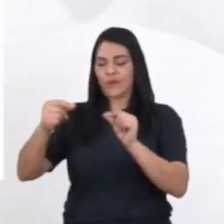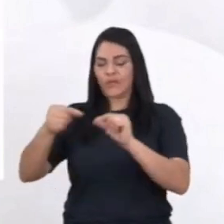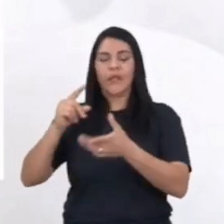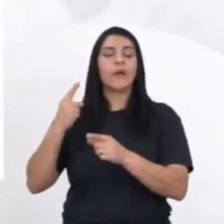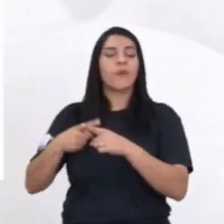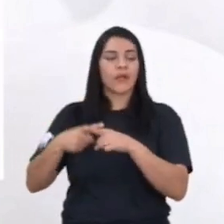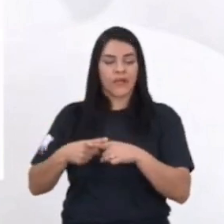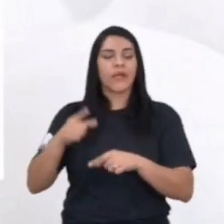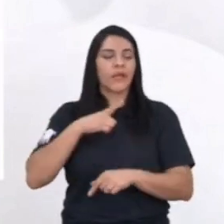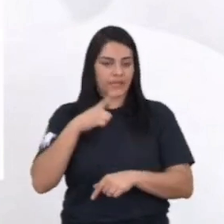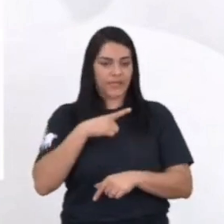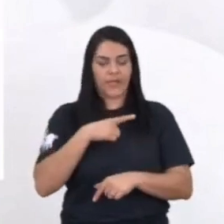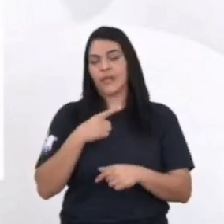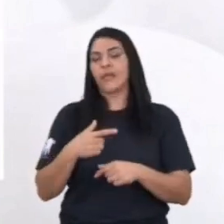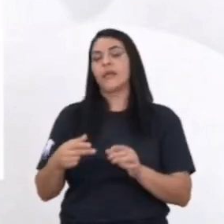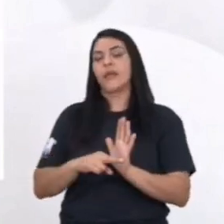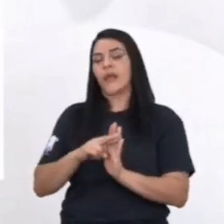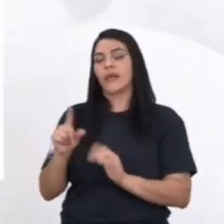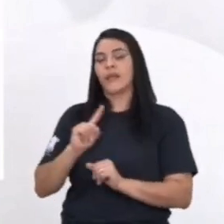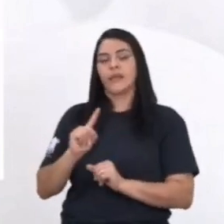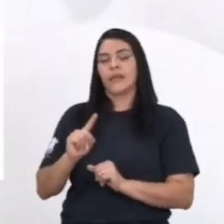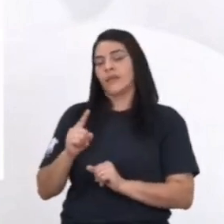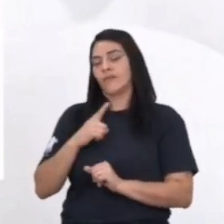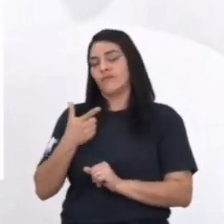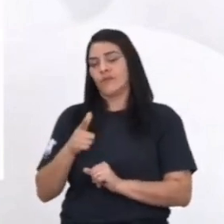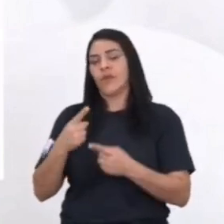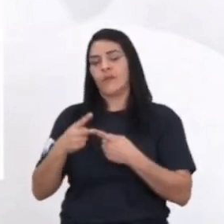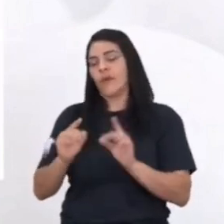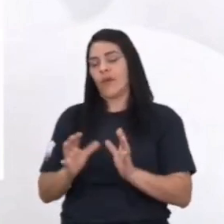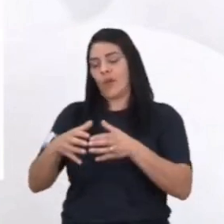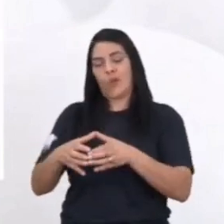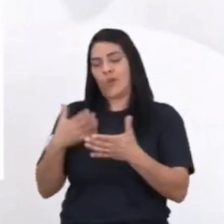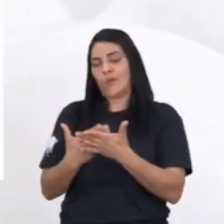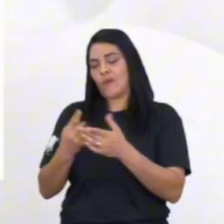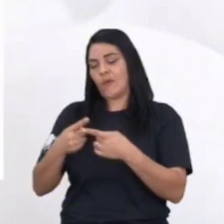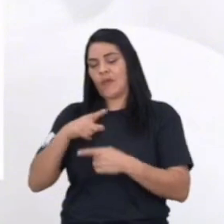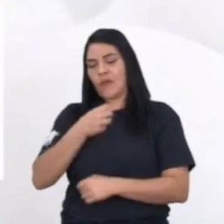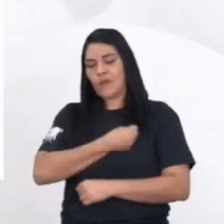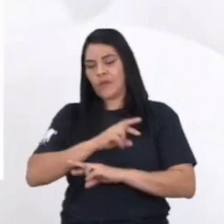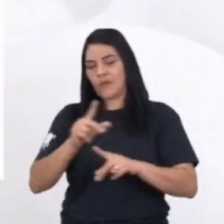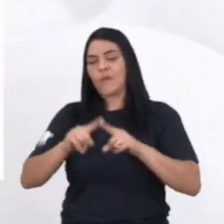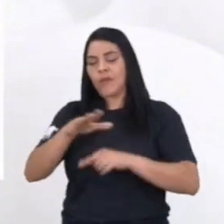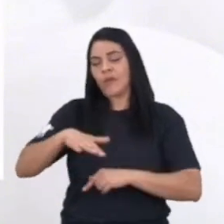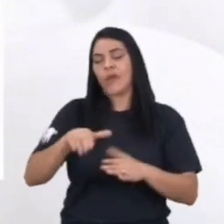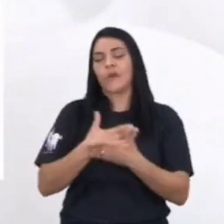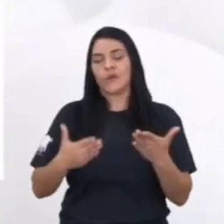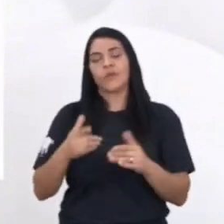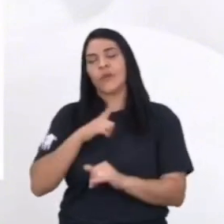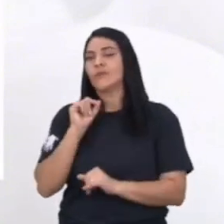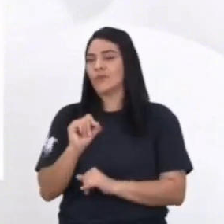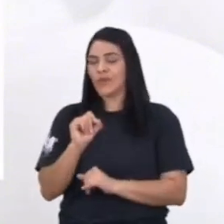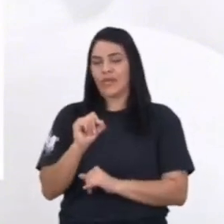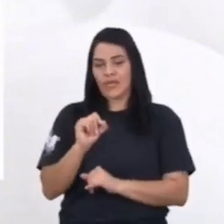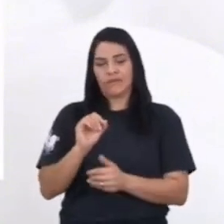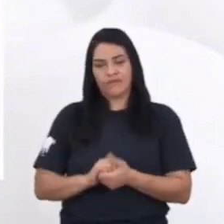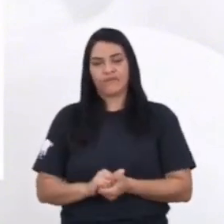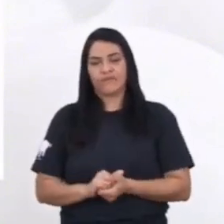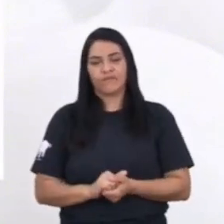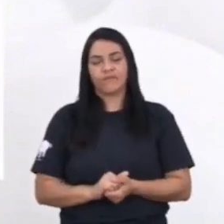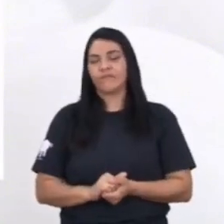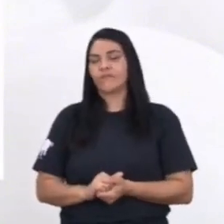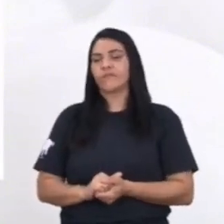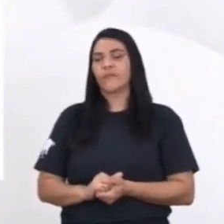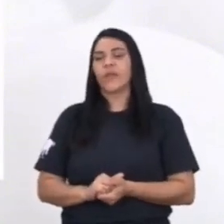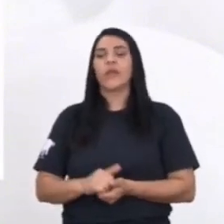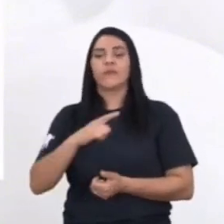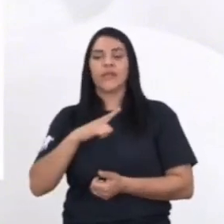quê? Porque existem exceções, principalmente lá na tarefa por grupo de aulas, que eu vou ter uma pontuação diferente, mas no geral a gente pode considerar aqui que majoritariamente uma questão